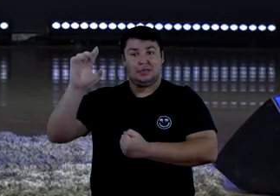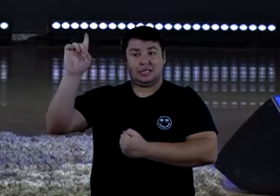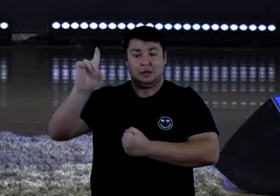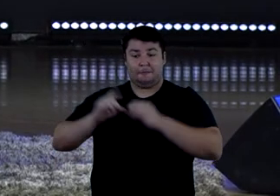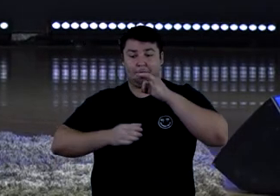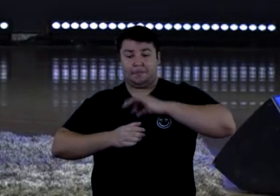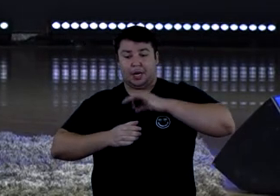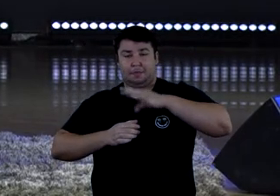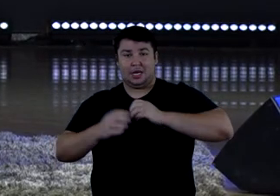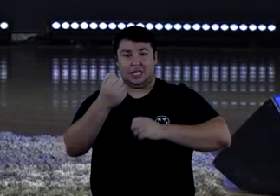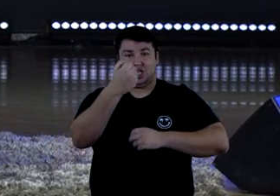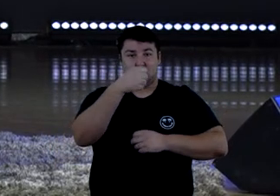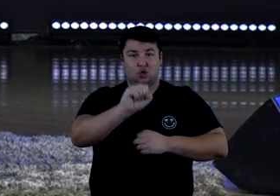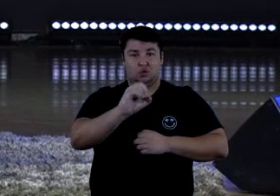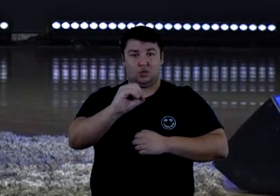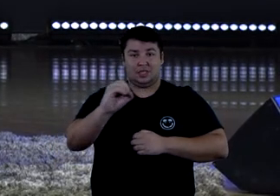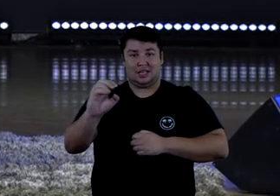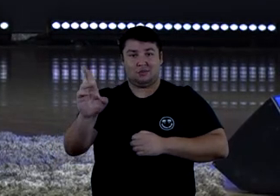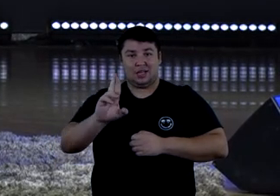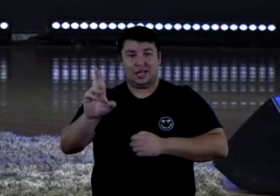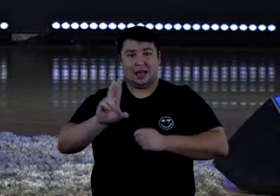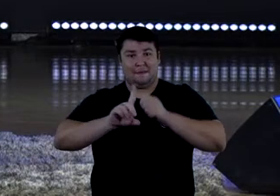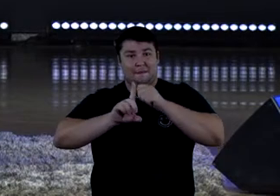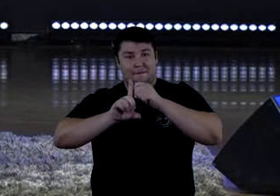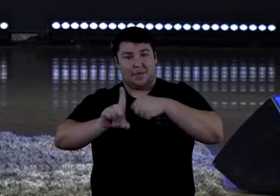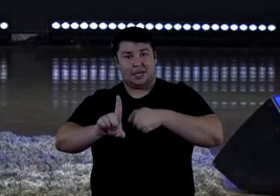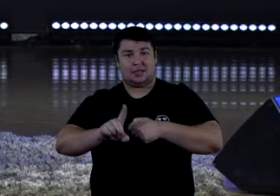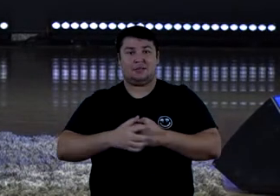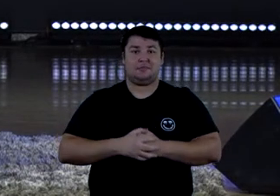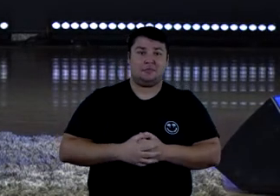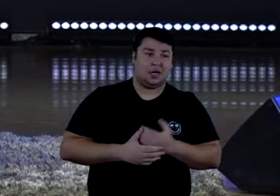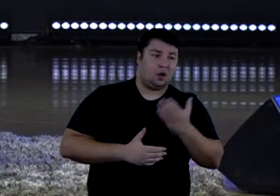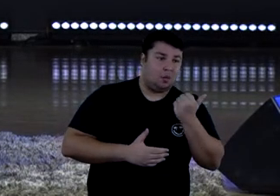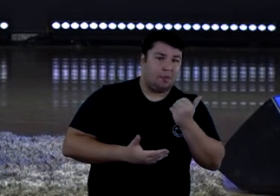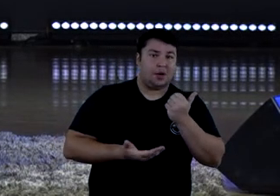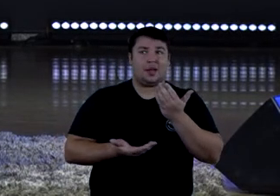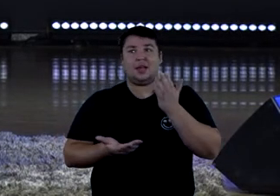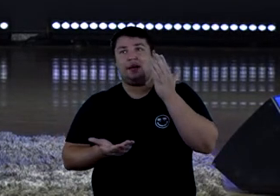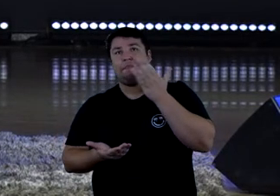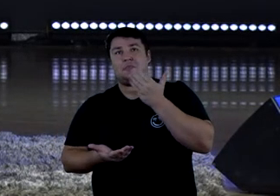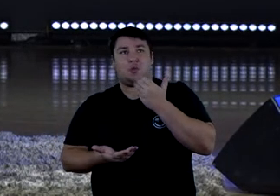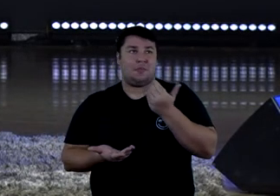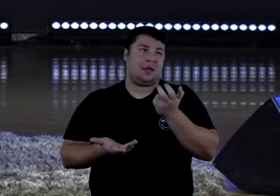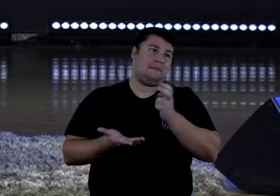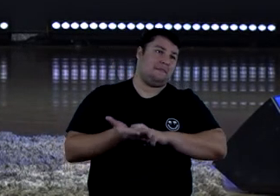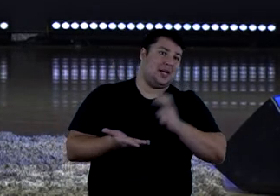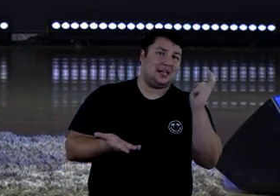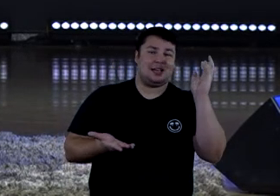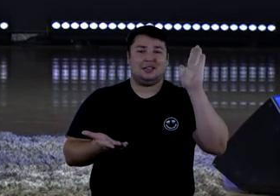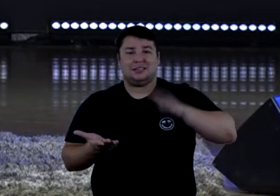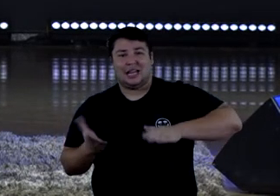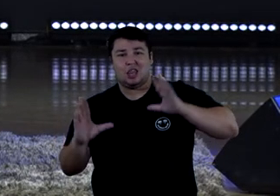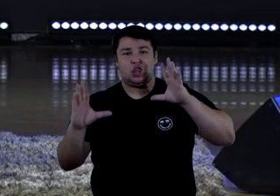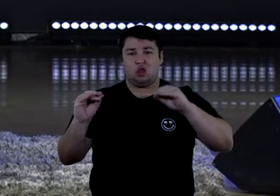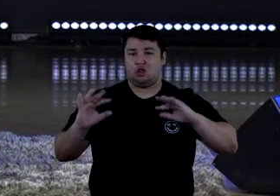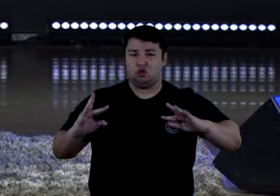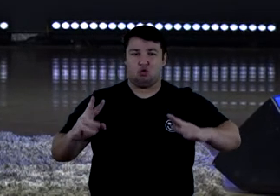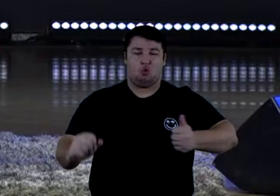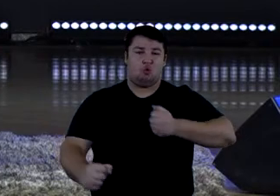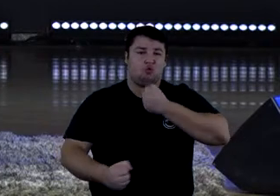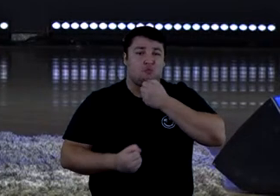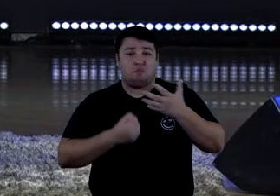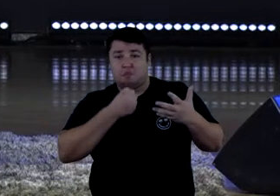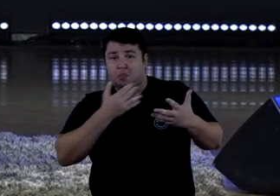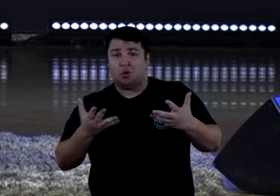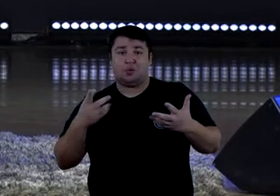de R$800 por mês para comer manhã, tarde, noite, café da manhã, com tudo bom e do melhor que a gente